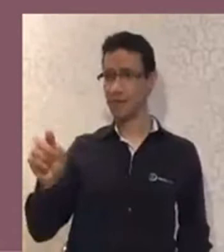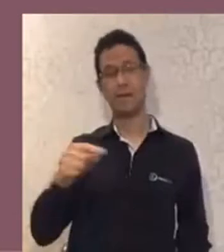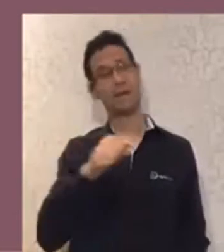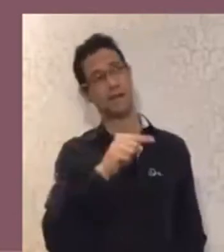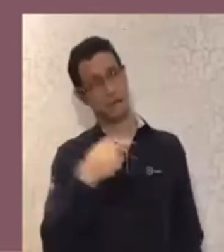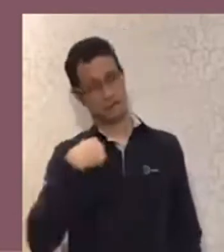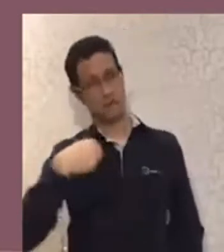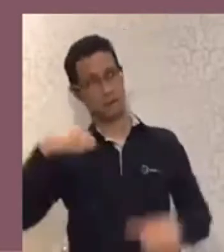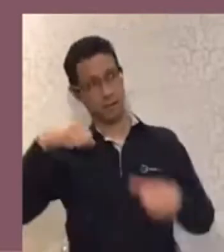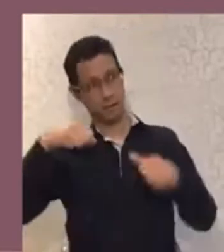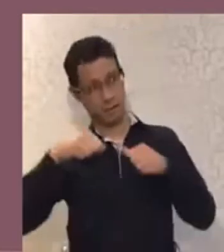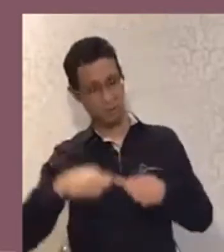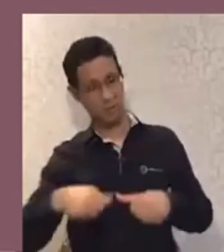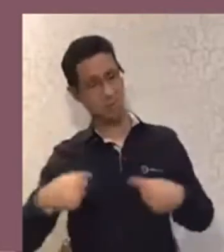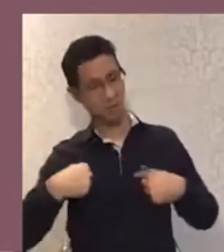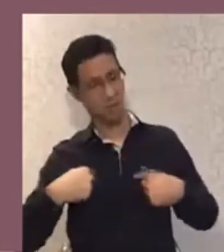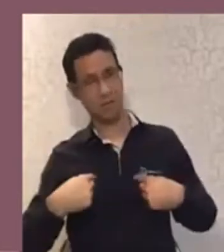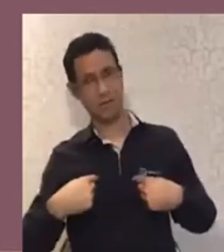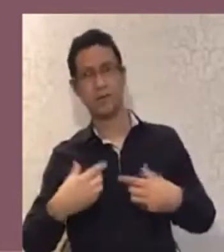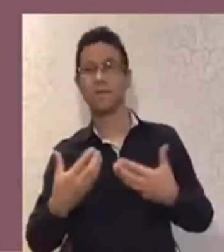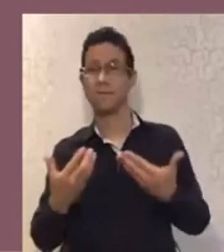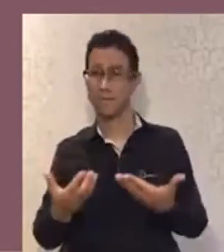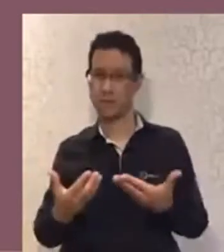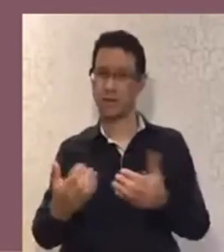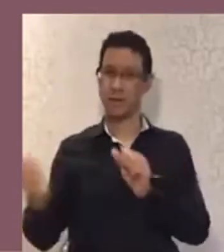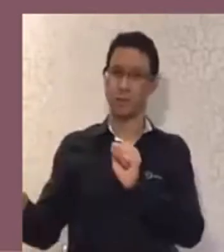aqui, nós vamos juntos